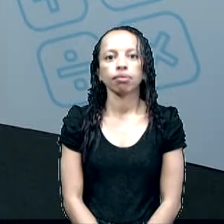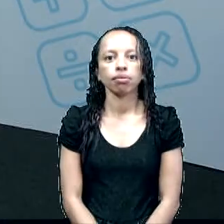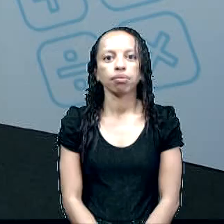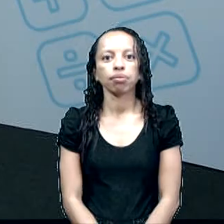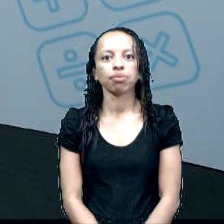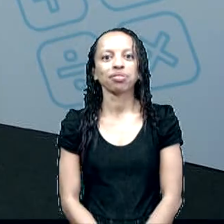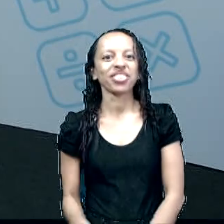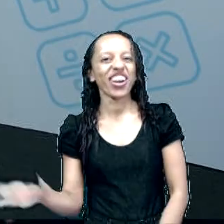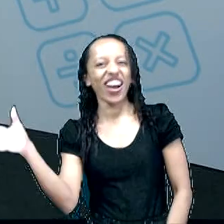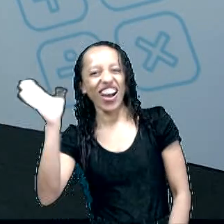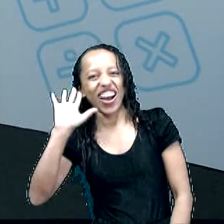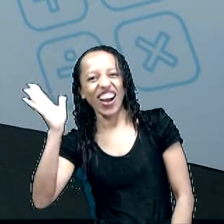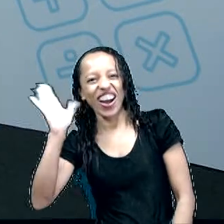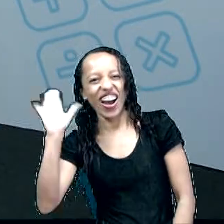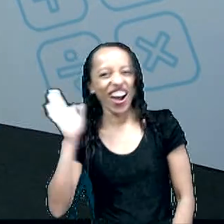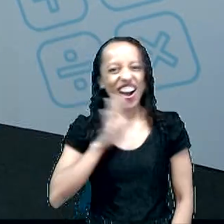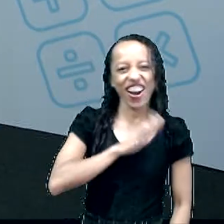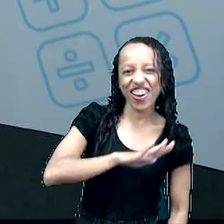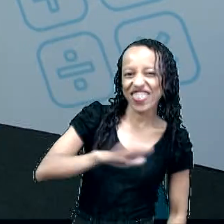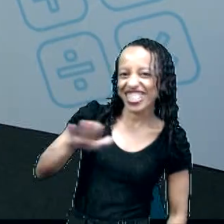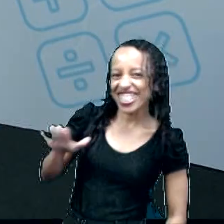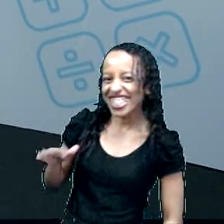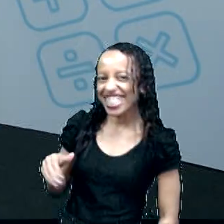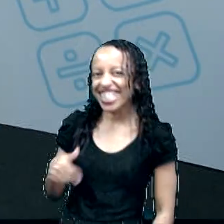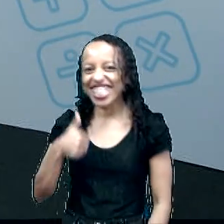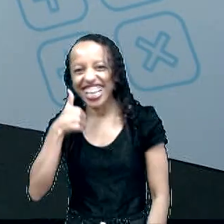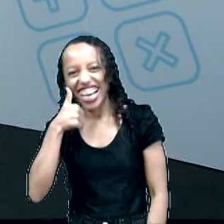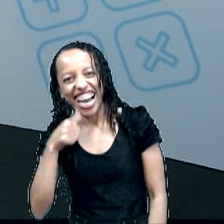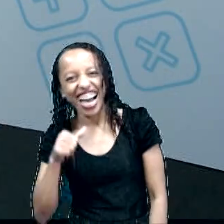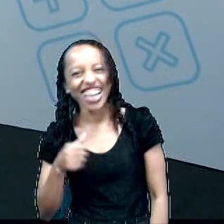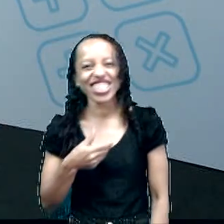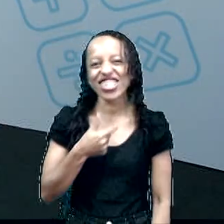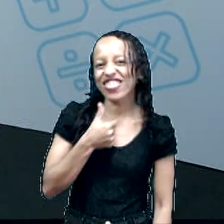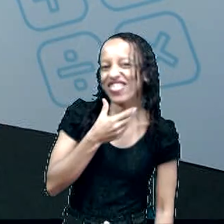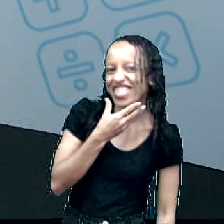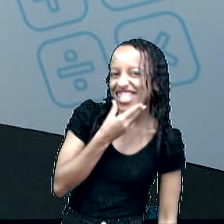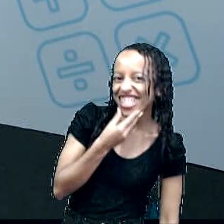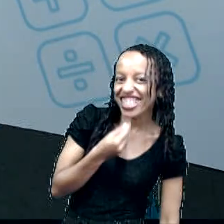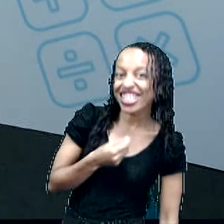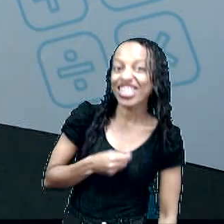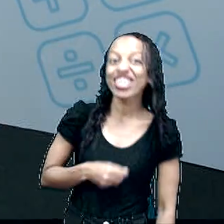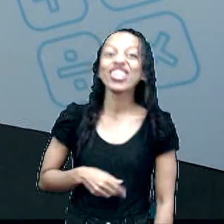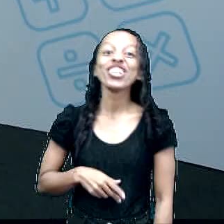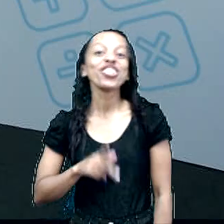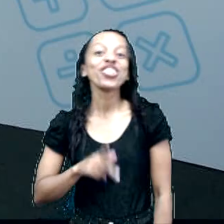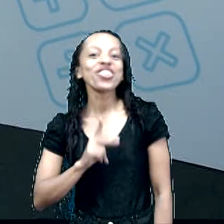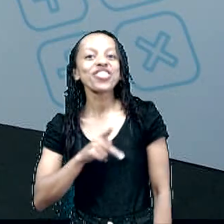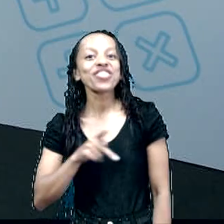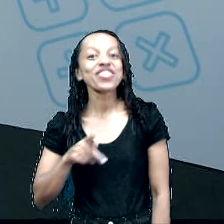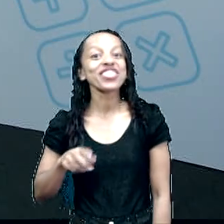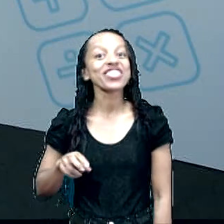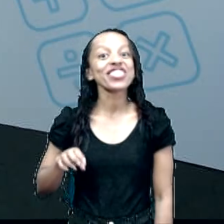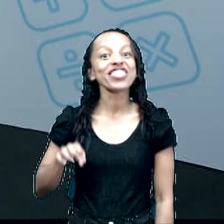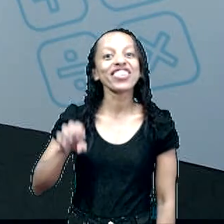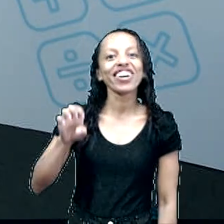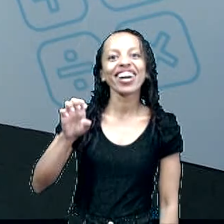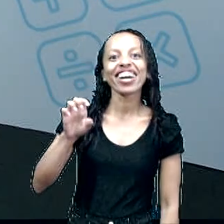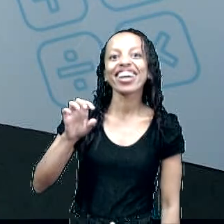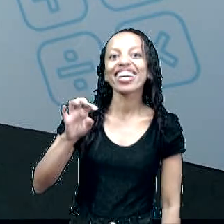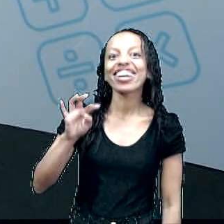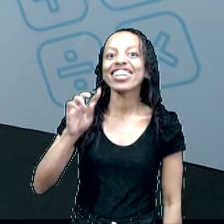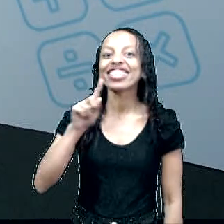Alô meninos Alô meninas aqui é o professor Ezequiel Santos vamos aí com mais uma aula de Geografia